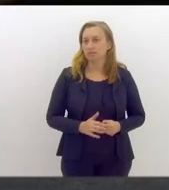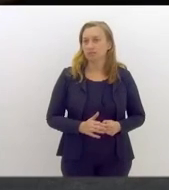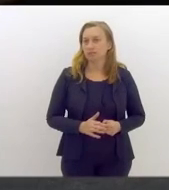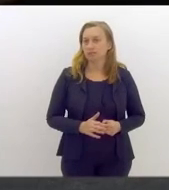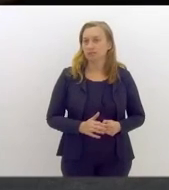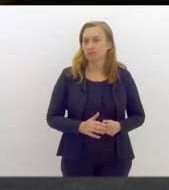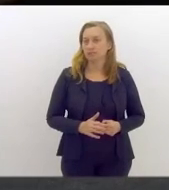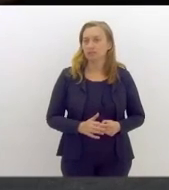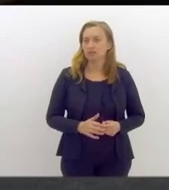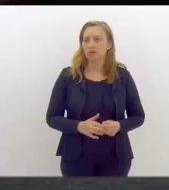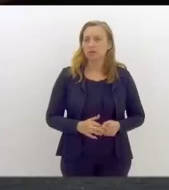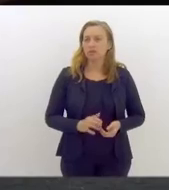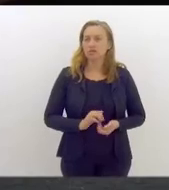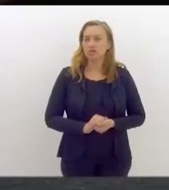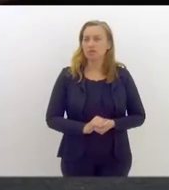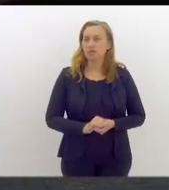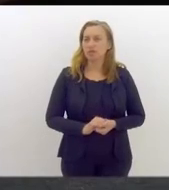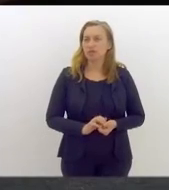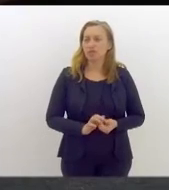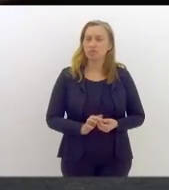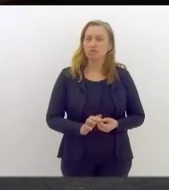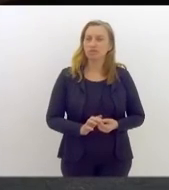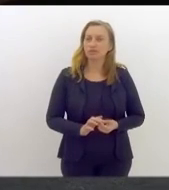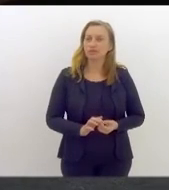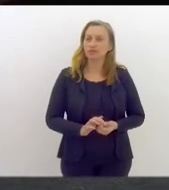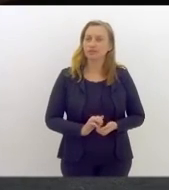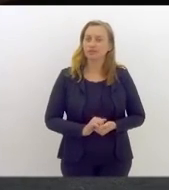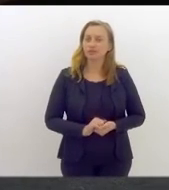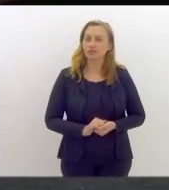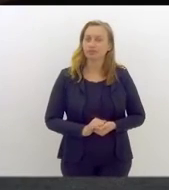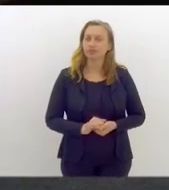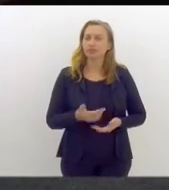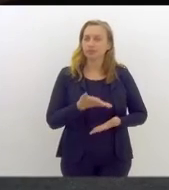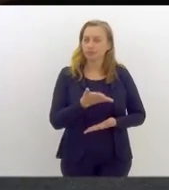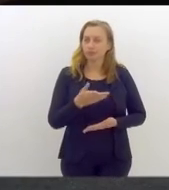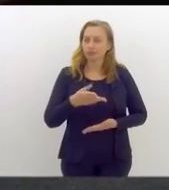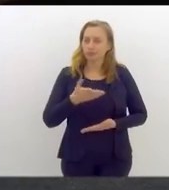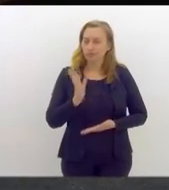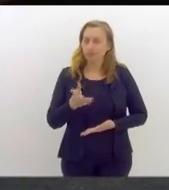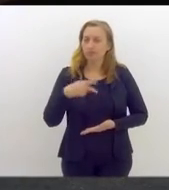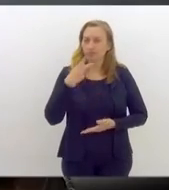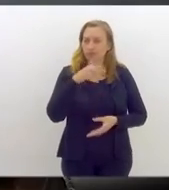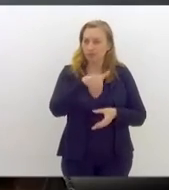Senhora presidente, são esses os votos.